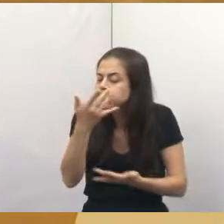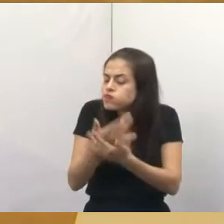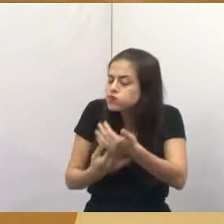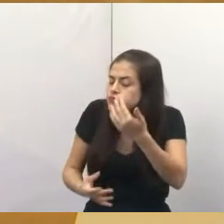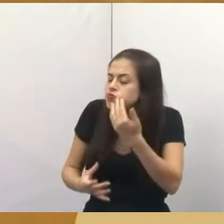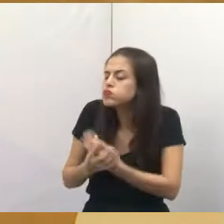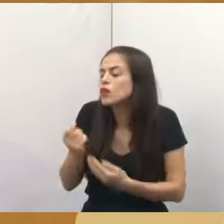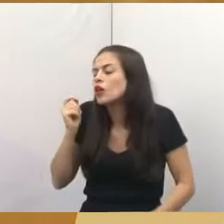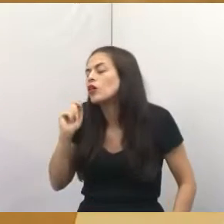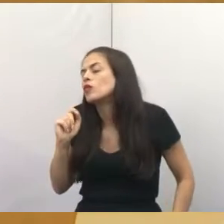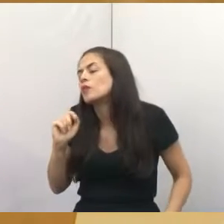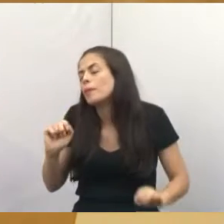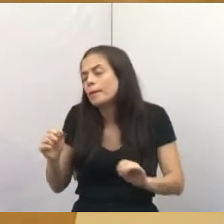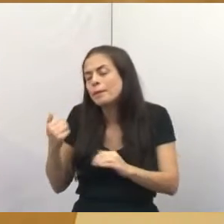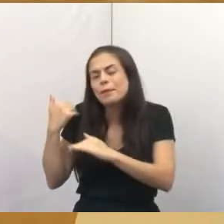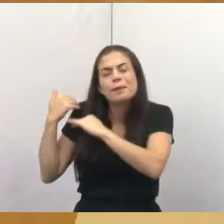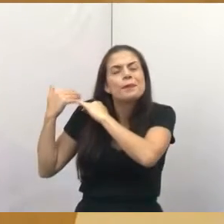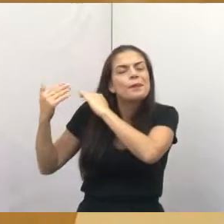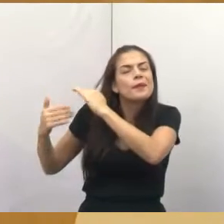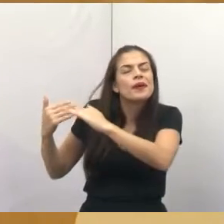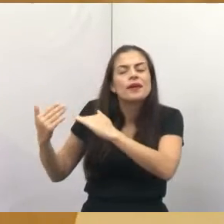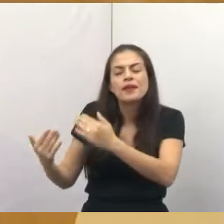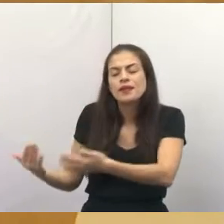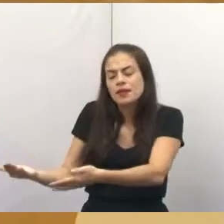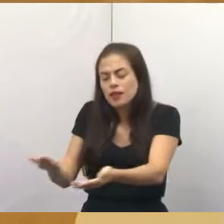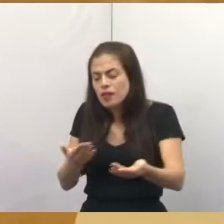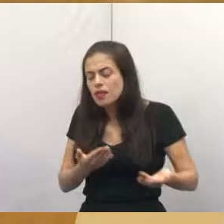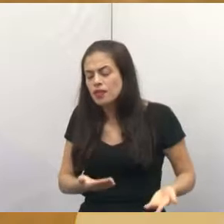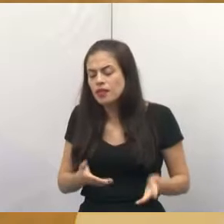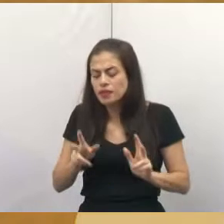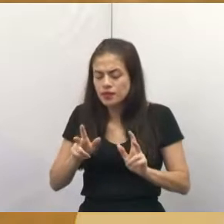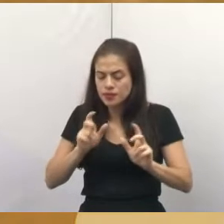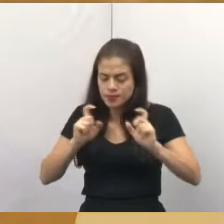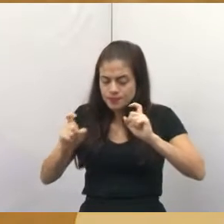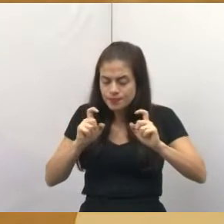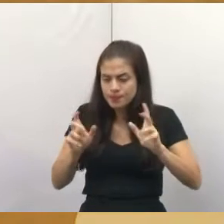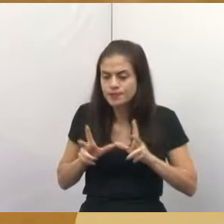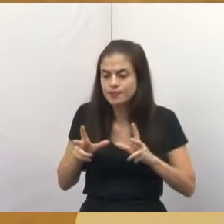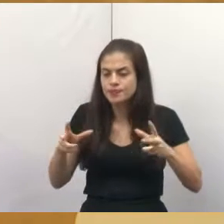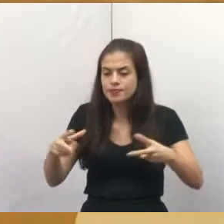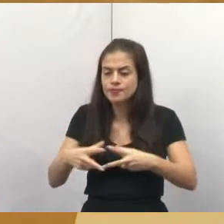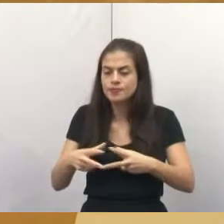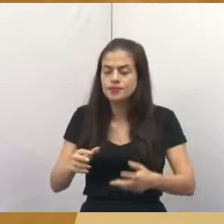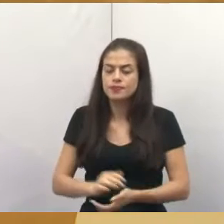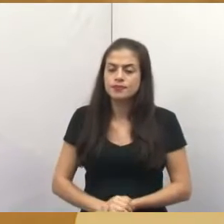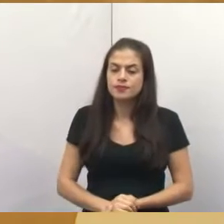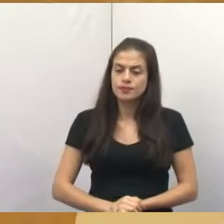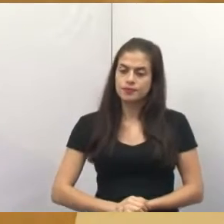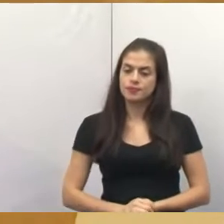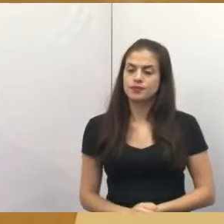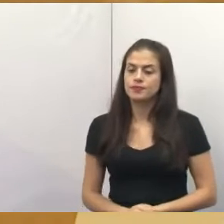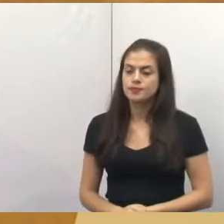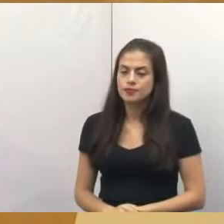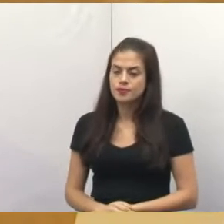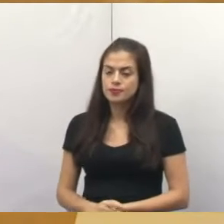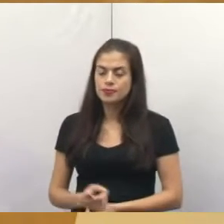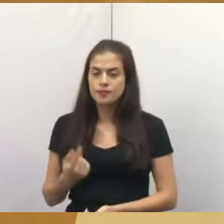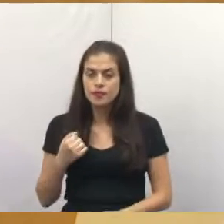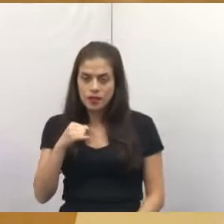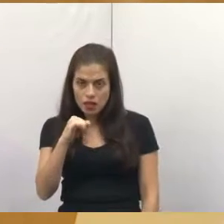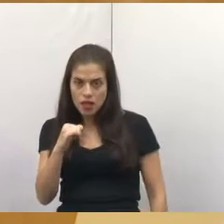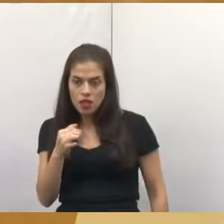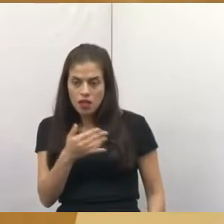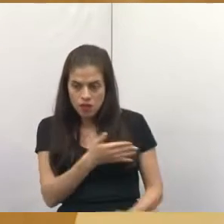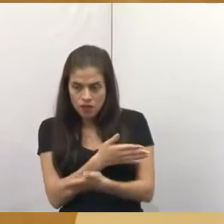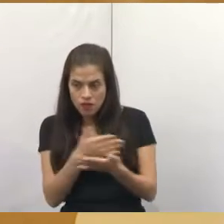eu passei lá na sessão de câmaras. Então, se eu fosse vocês que colocaram coisa aí, não vou